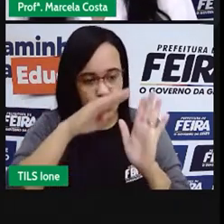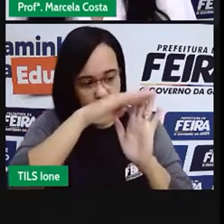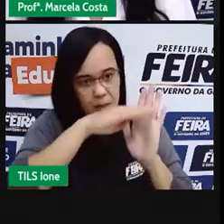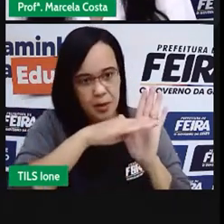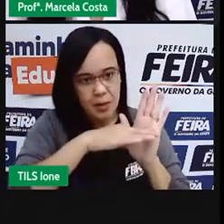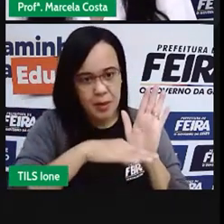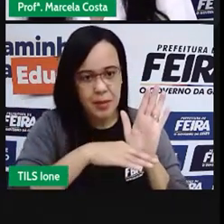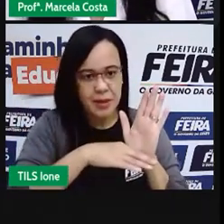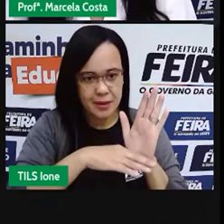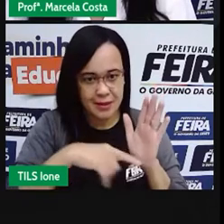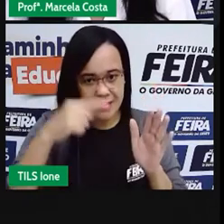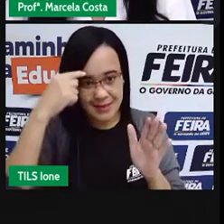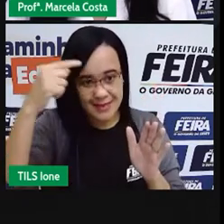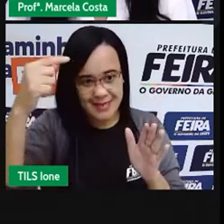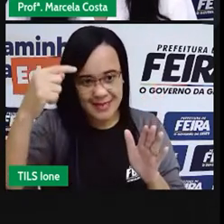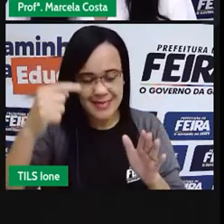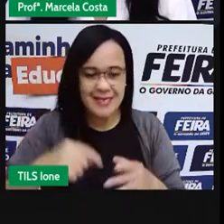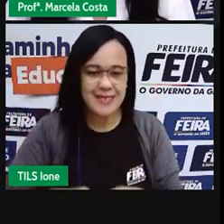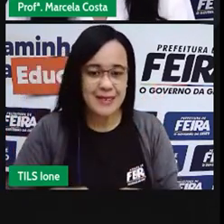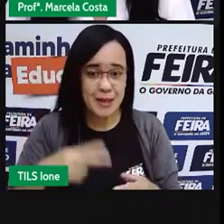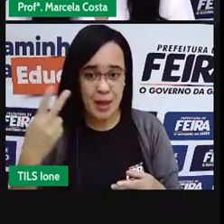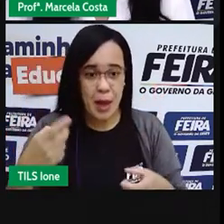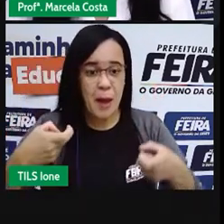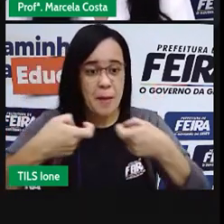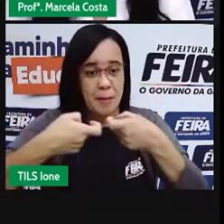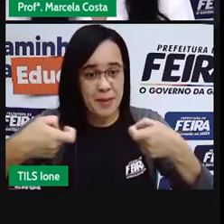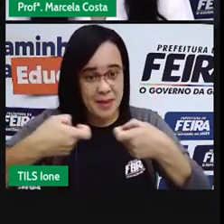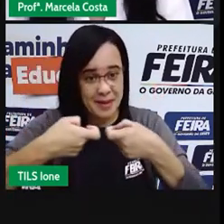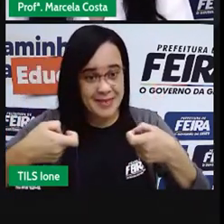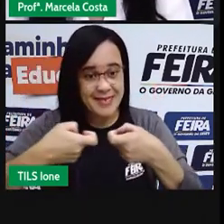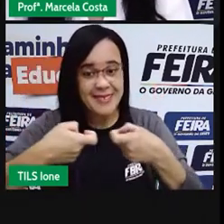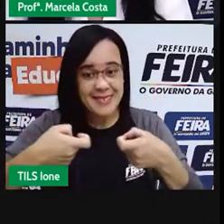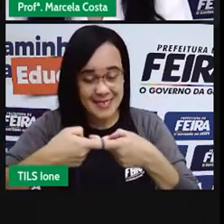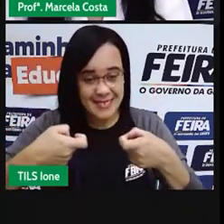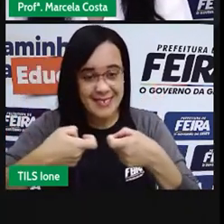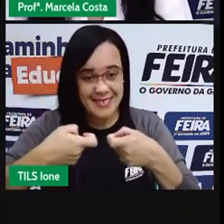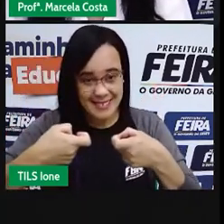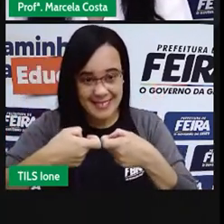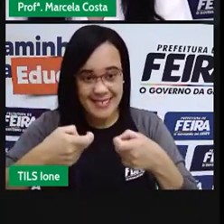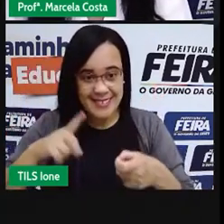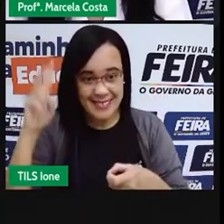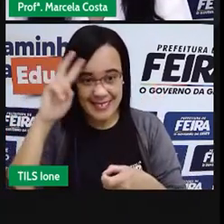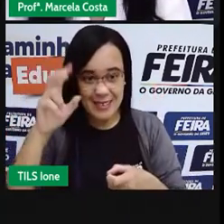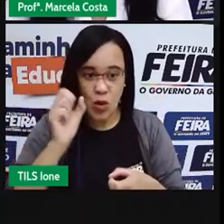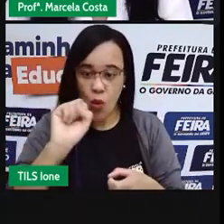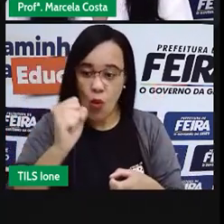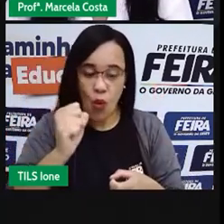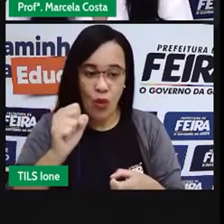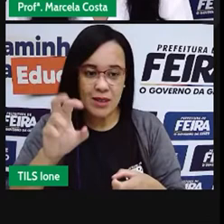Um par de meias. A gente colocou o valor de R$8.